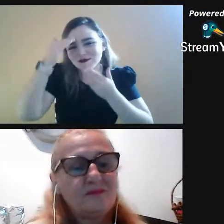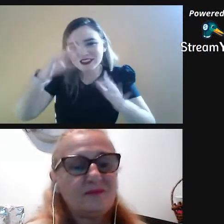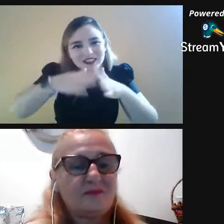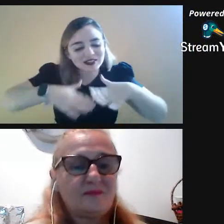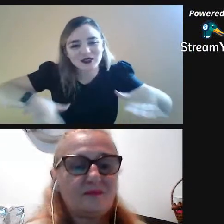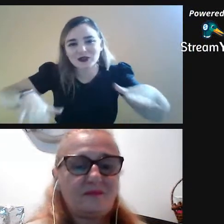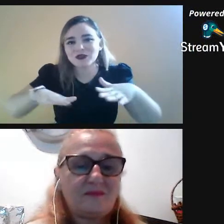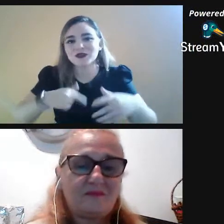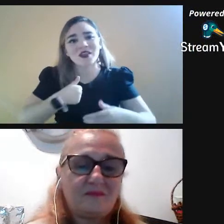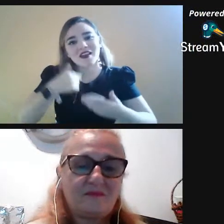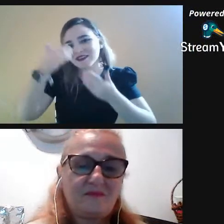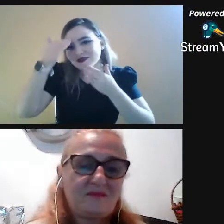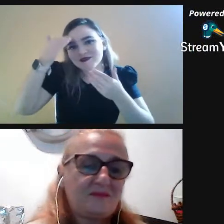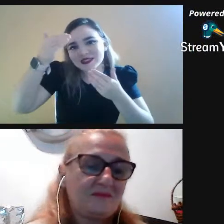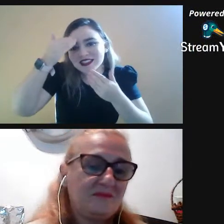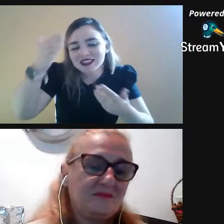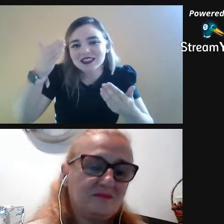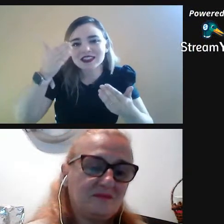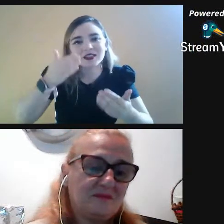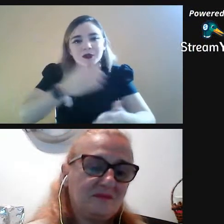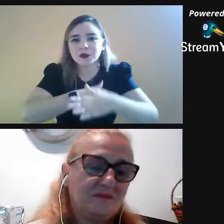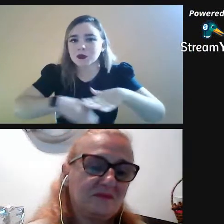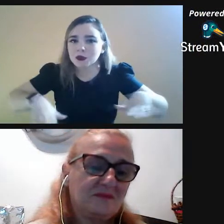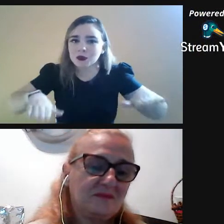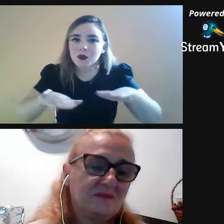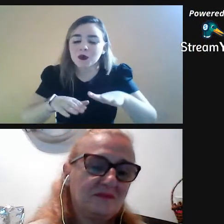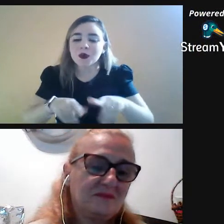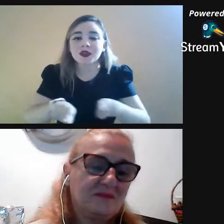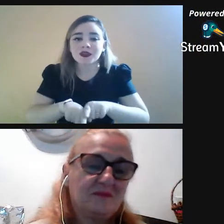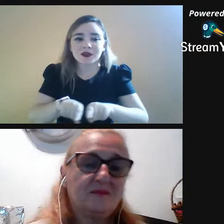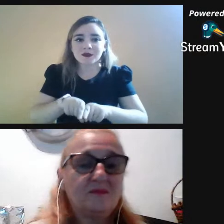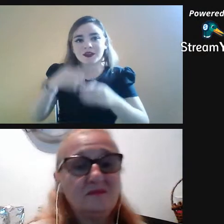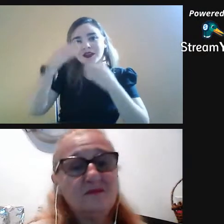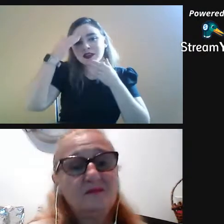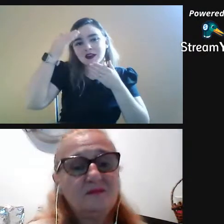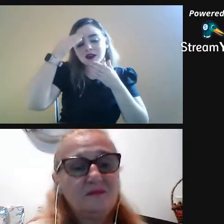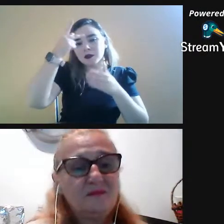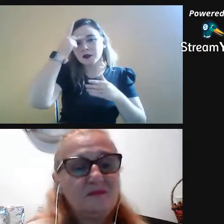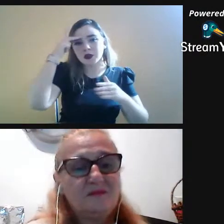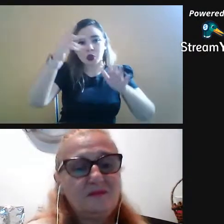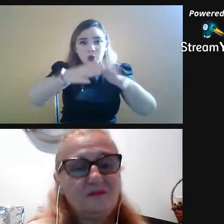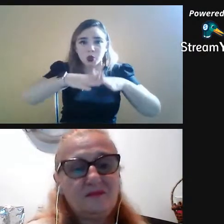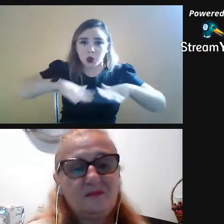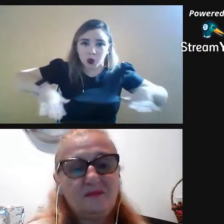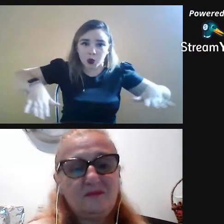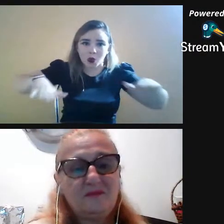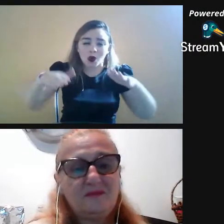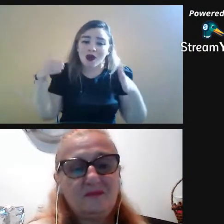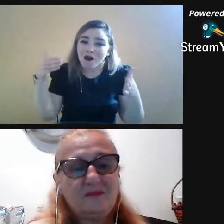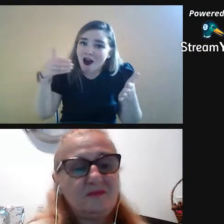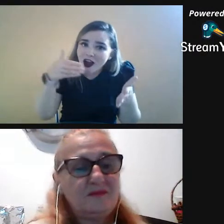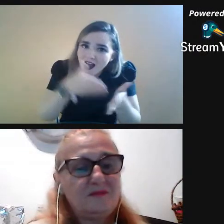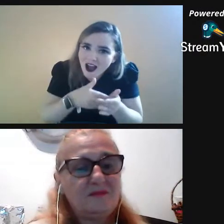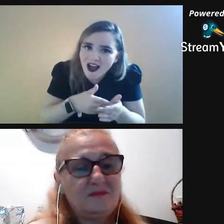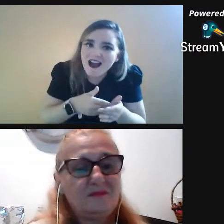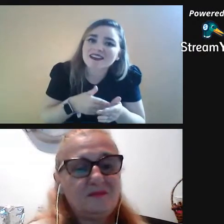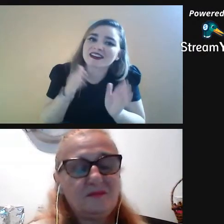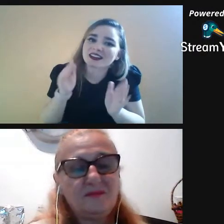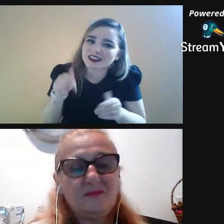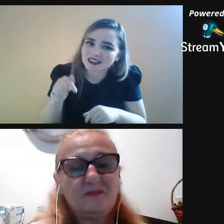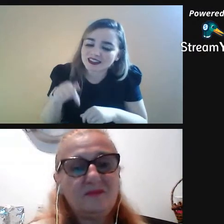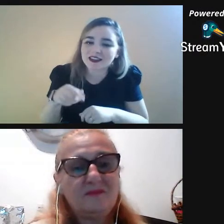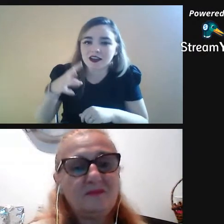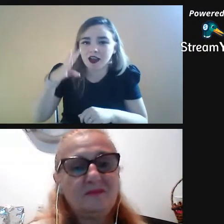Eu que agradeço, Laura, e agradeço ao pessoal que ficou até o final aqui, né,